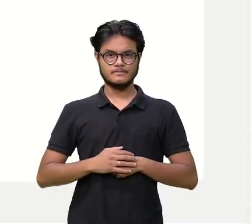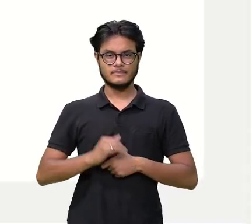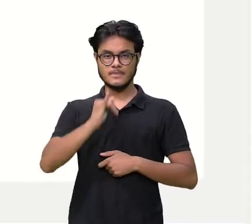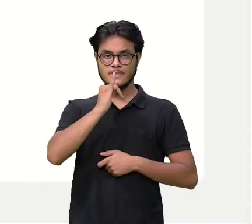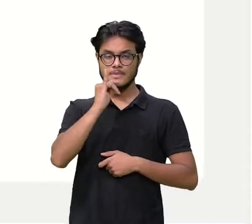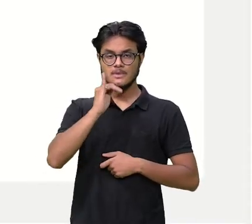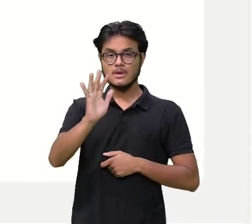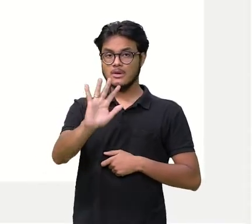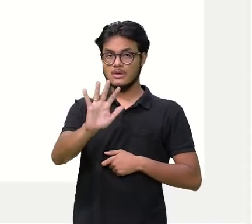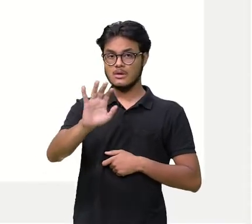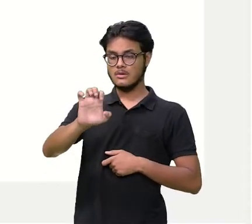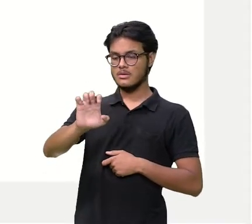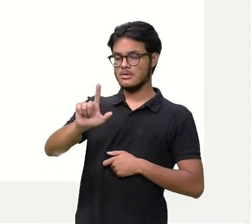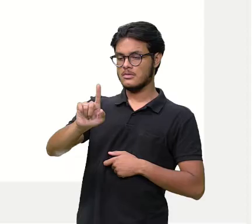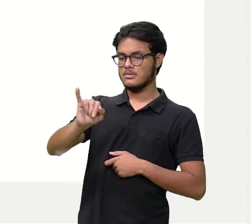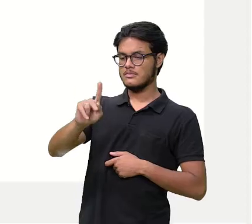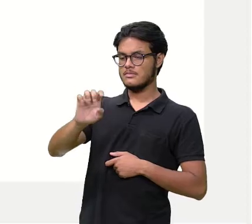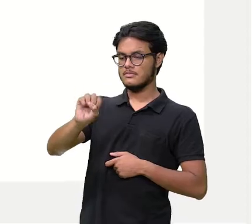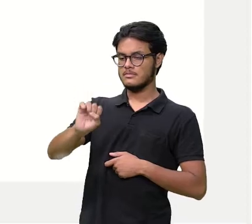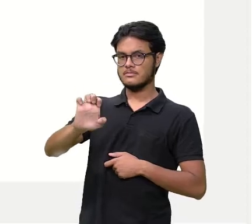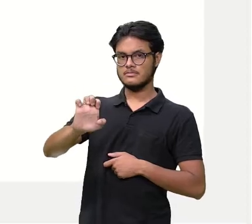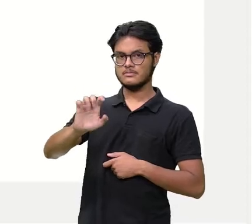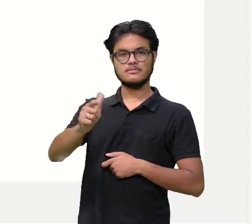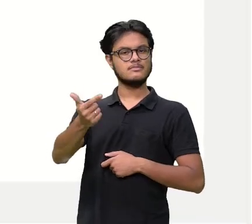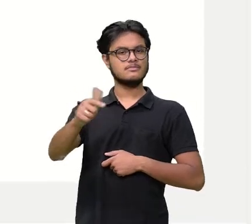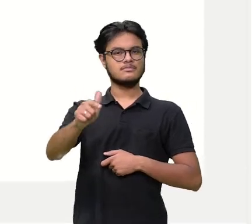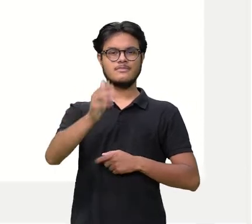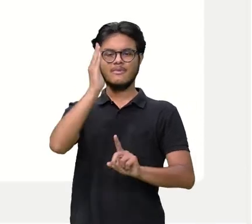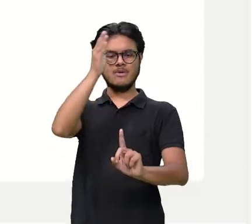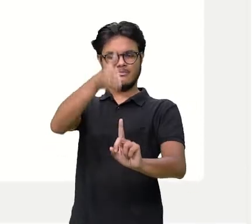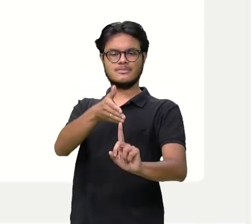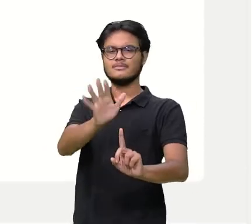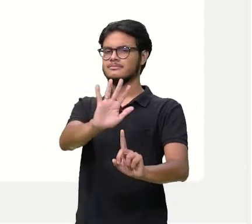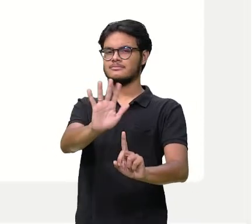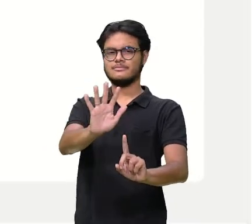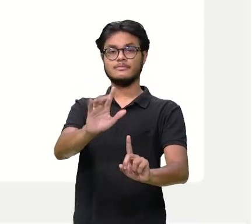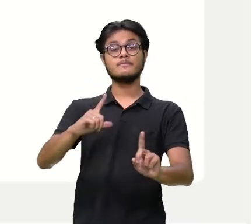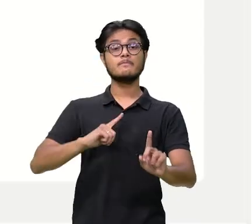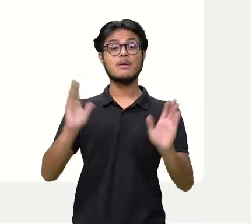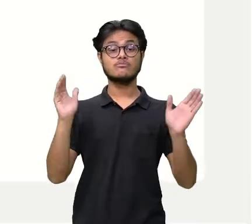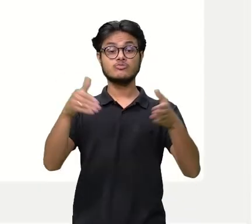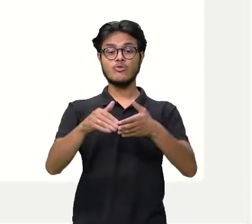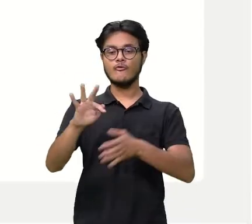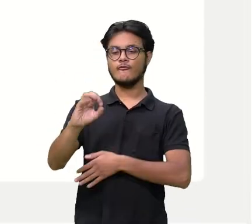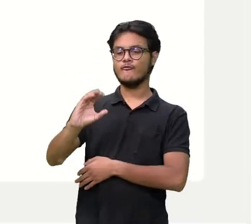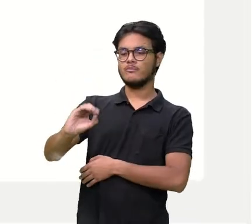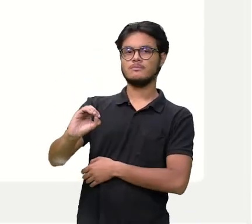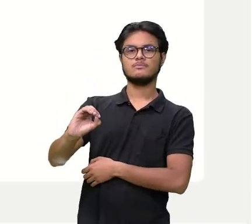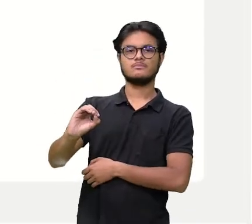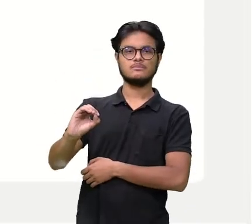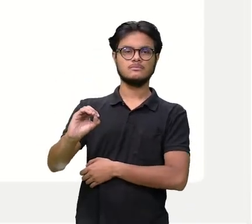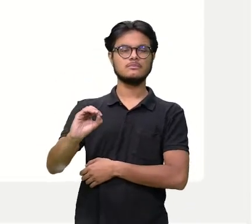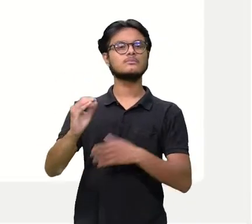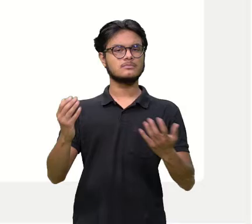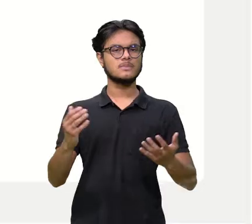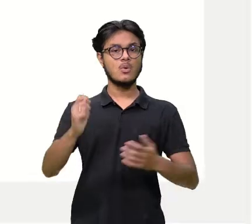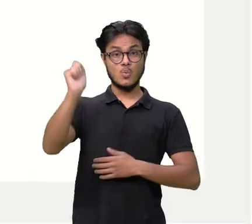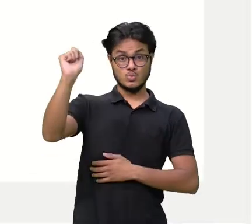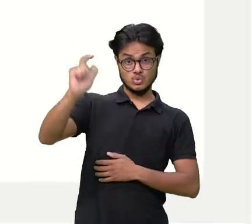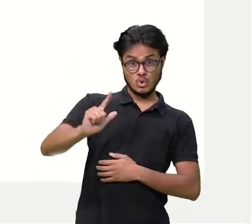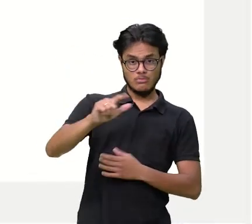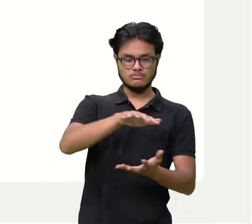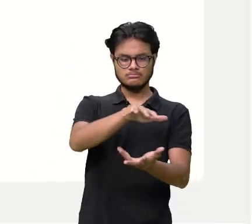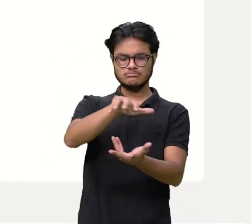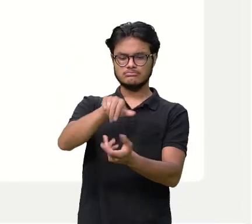foco. Beleza? A forma elíptica da órbita significa que a distância do planeta ao Sol varia durante o seu